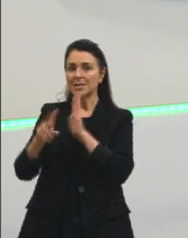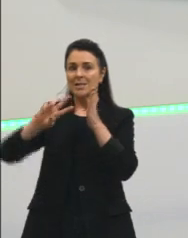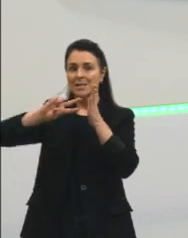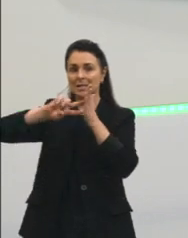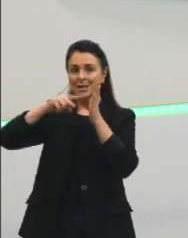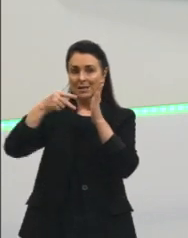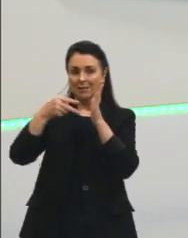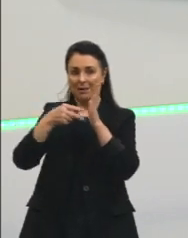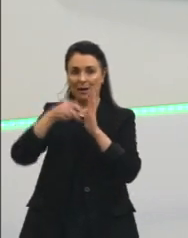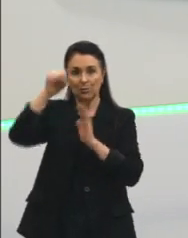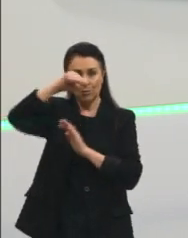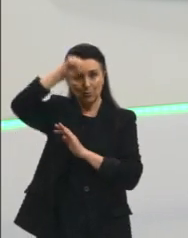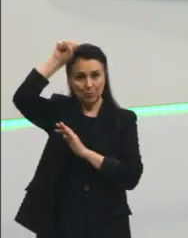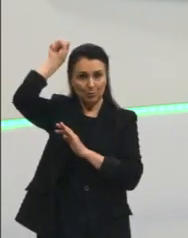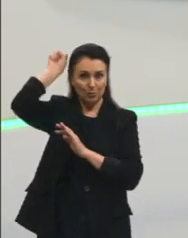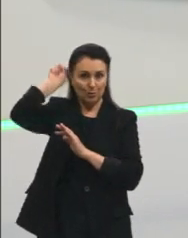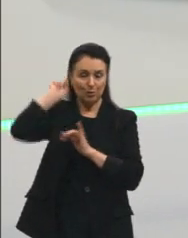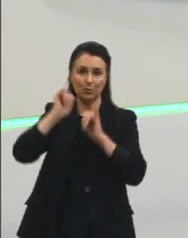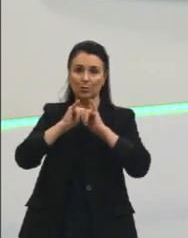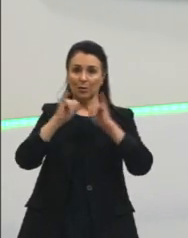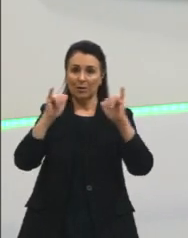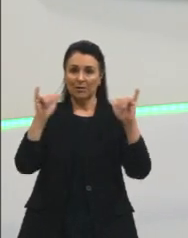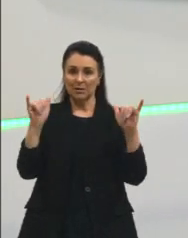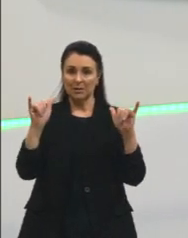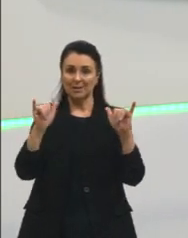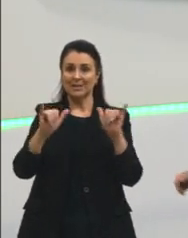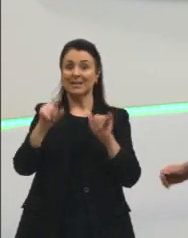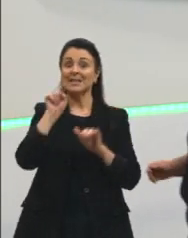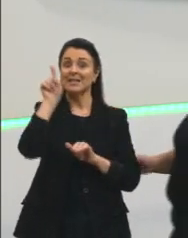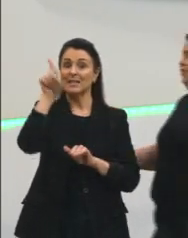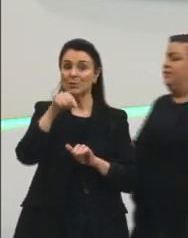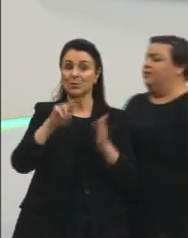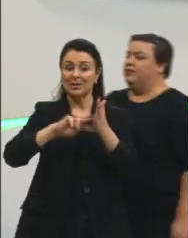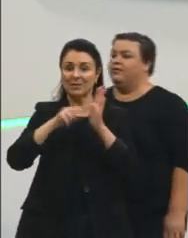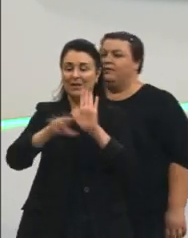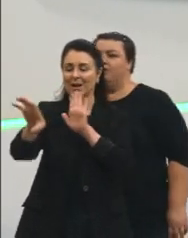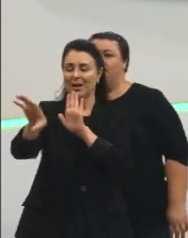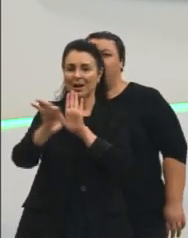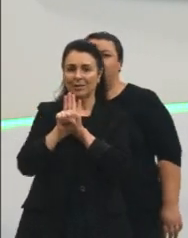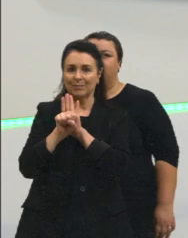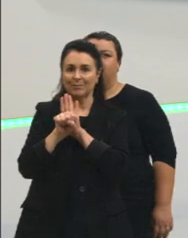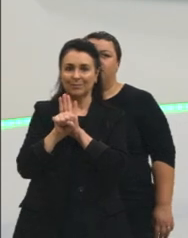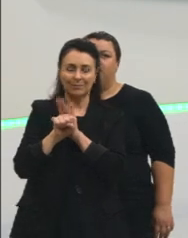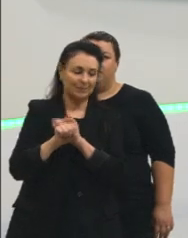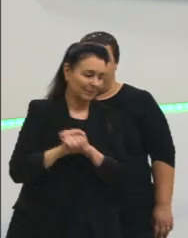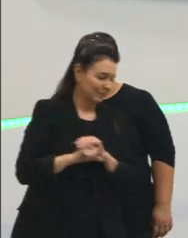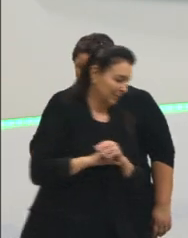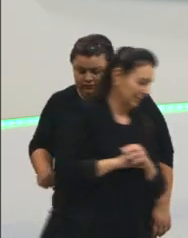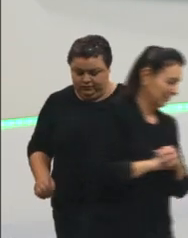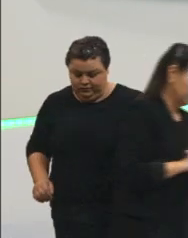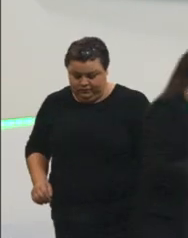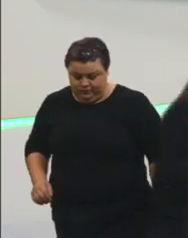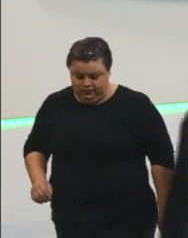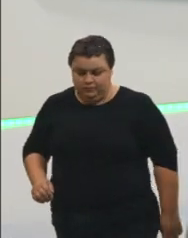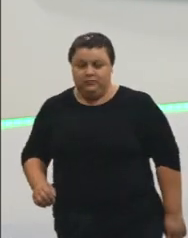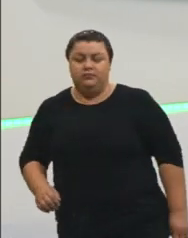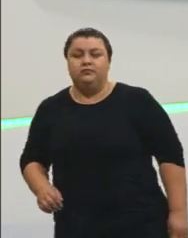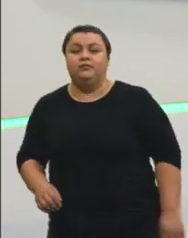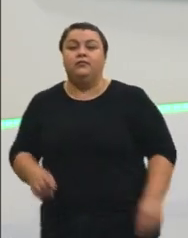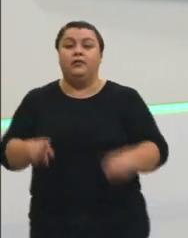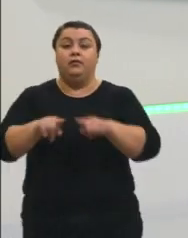então o subsídio vai nos dizer que isso daí é totalmente arbitrário que não existe um motivo para que isso exista